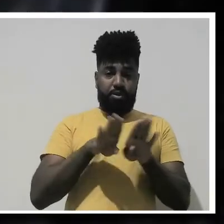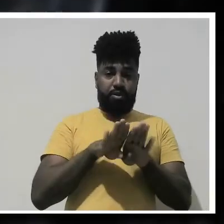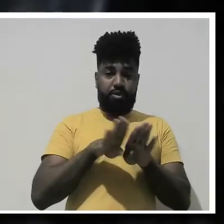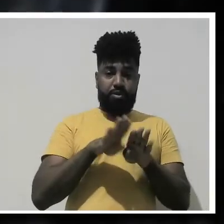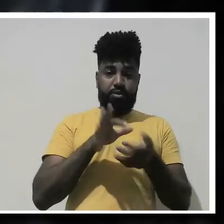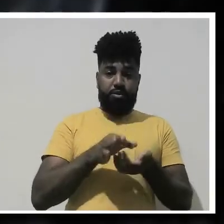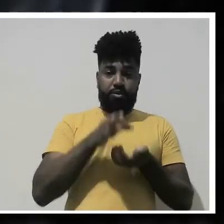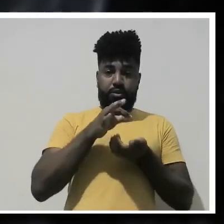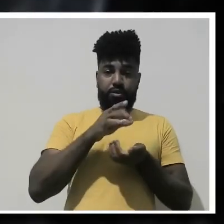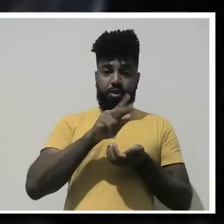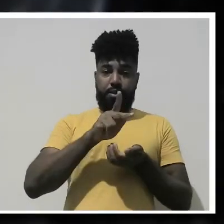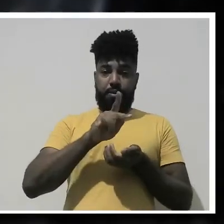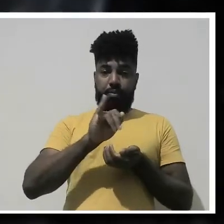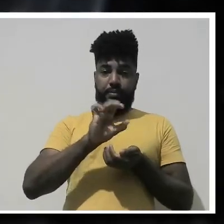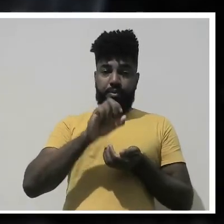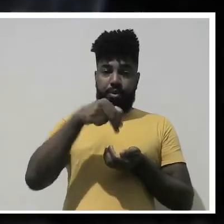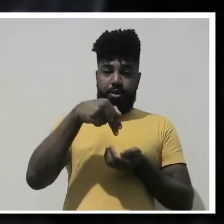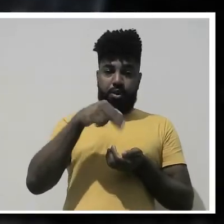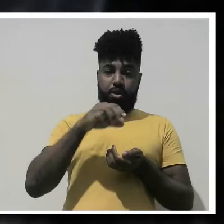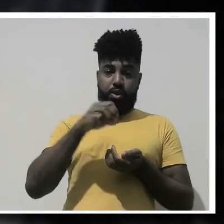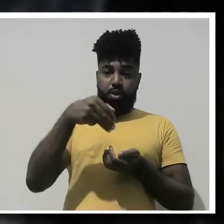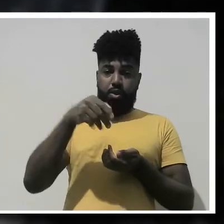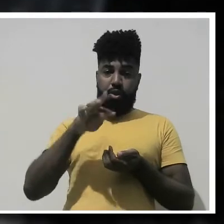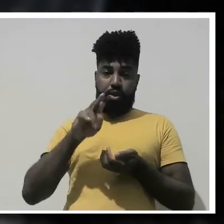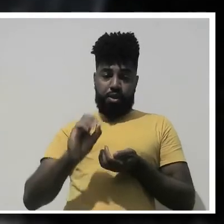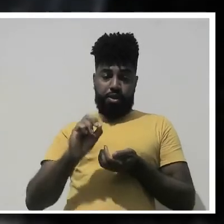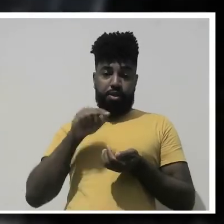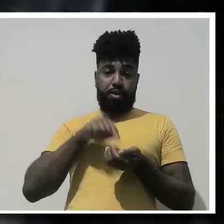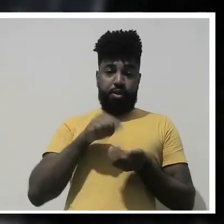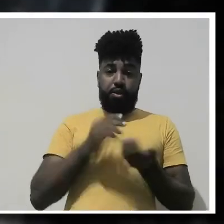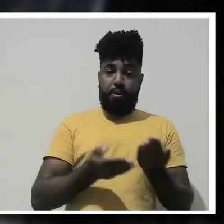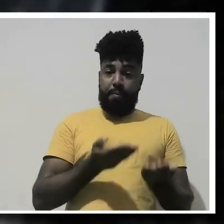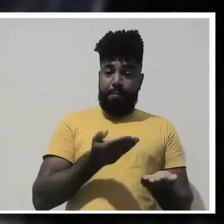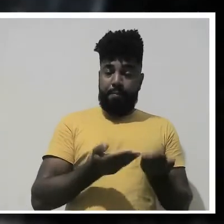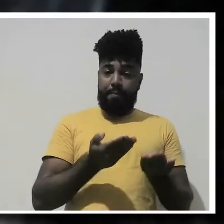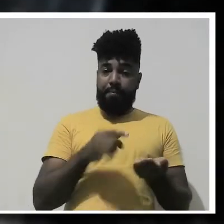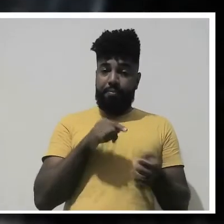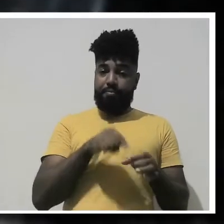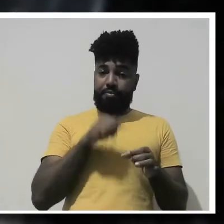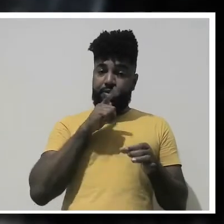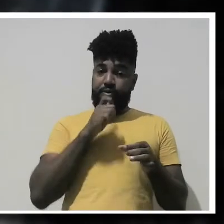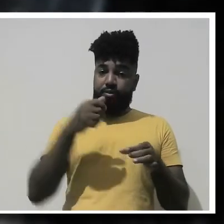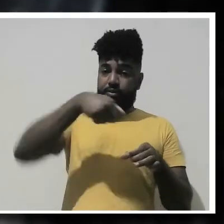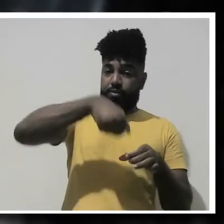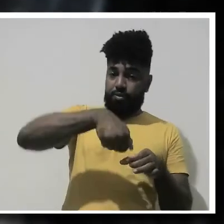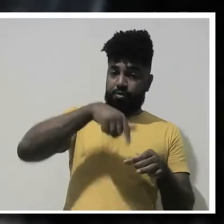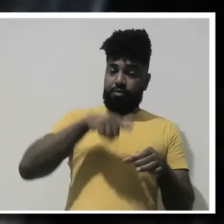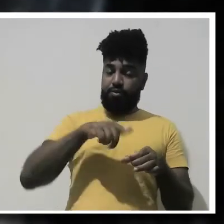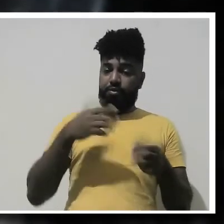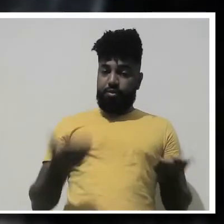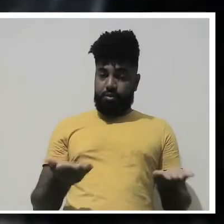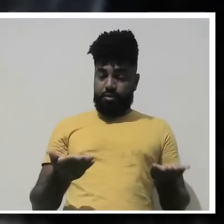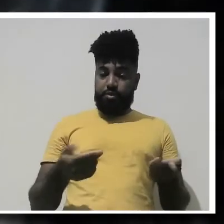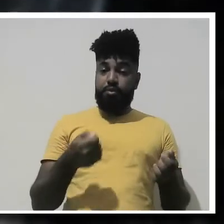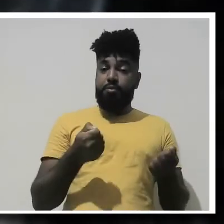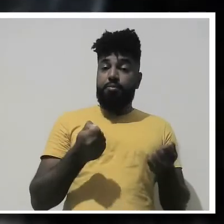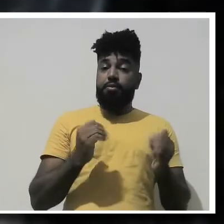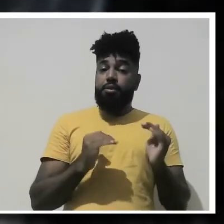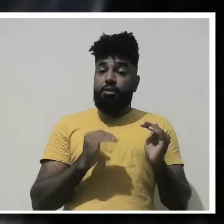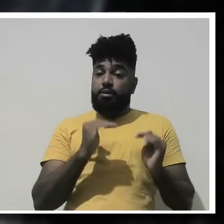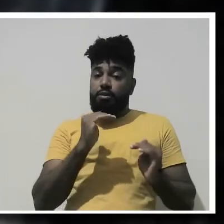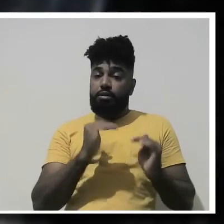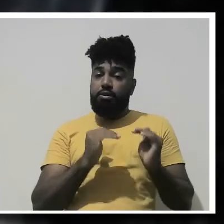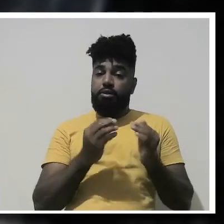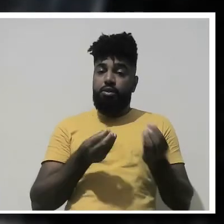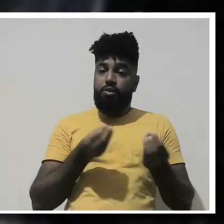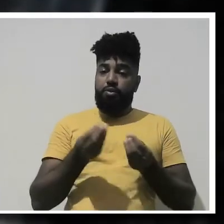então a gente faz a pesagem do piquenômetro com a água destilada e registra essa massa. Agora, por que a gente precisa fazer essa calibração?